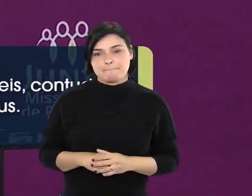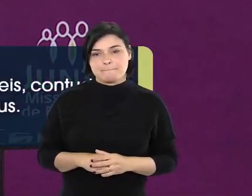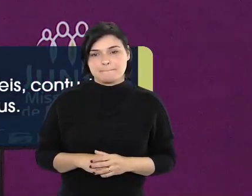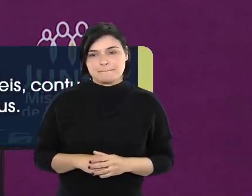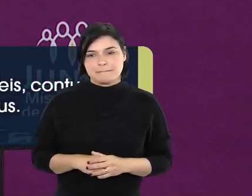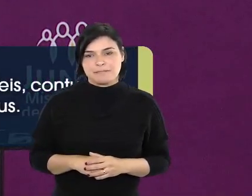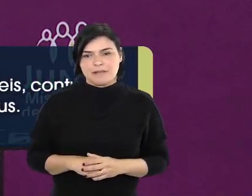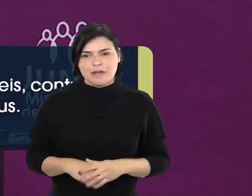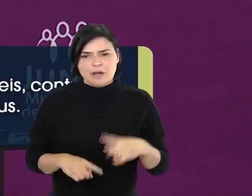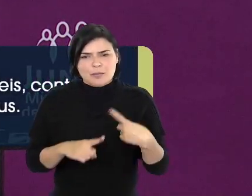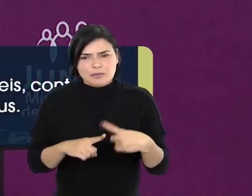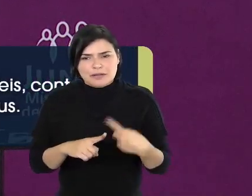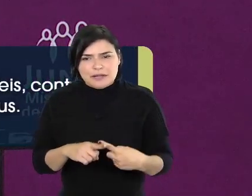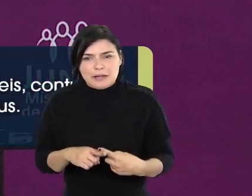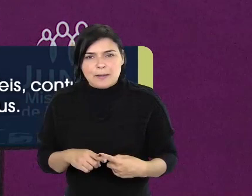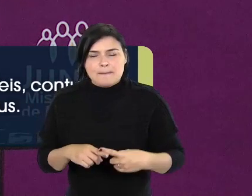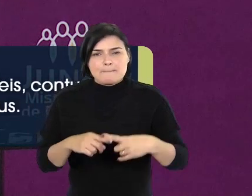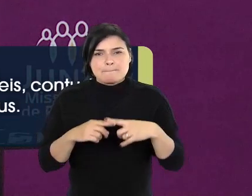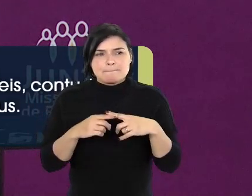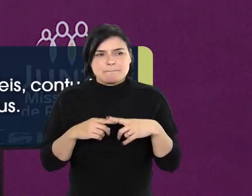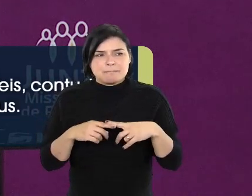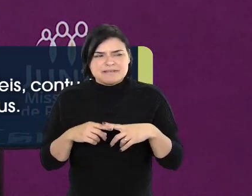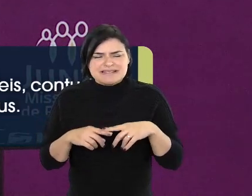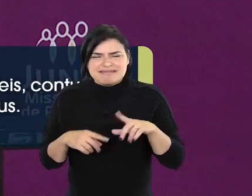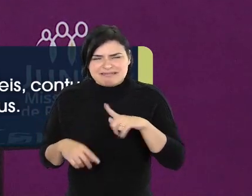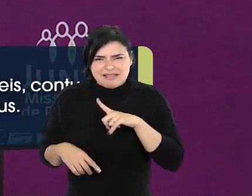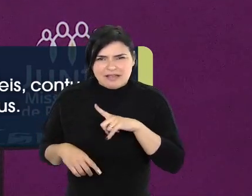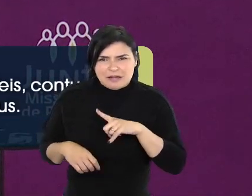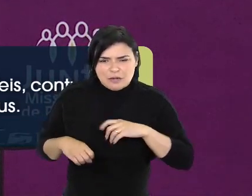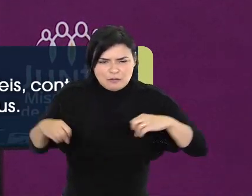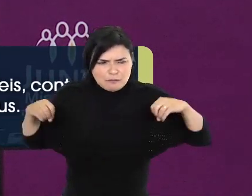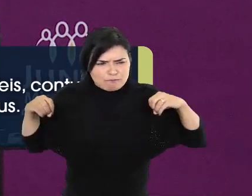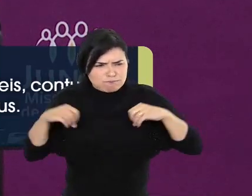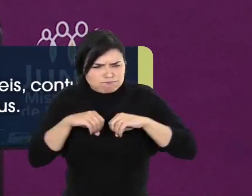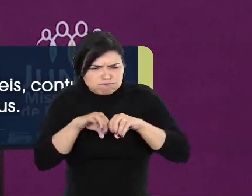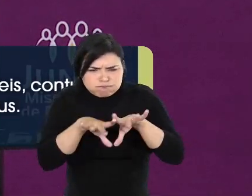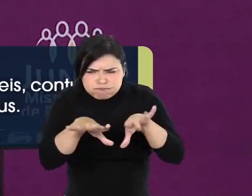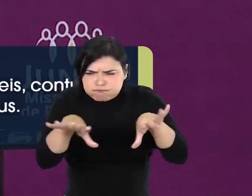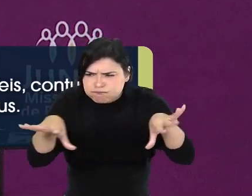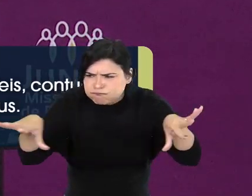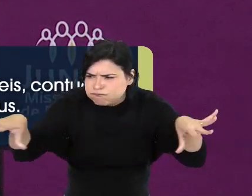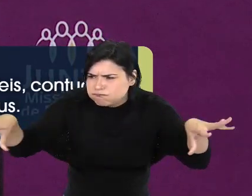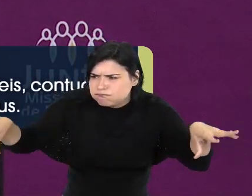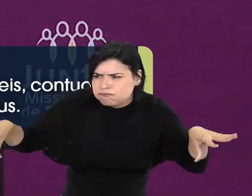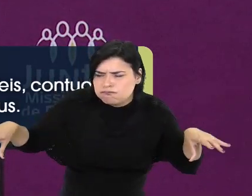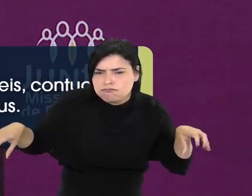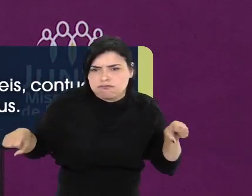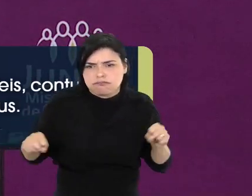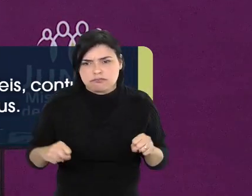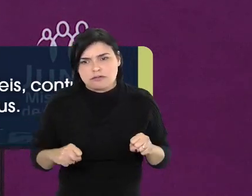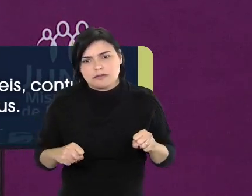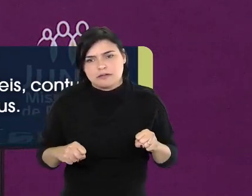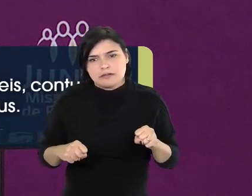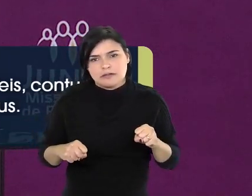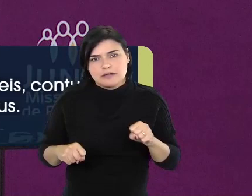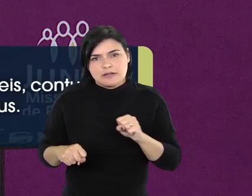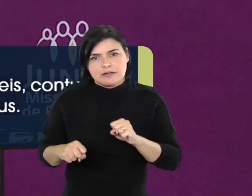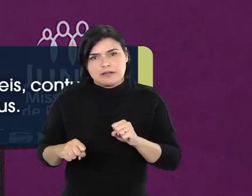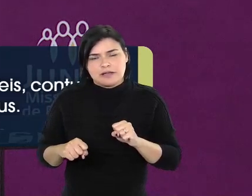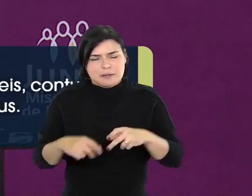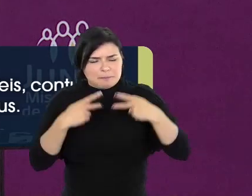milhares de preceptores em Cristo não teria isso com tudo Muitos pais